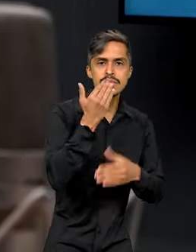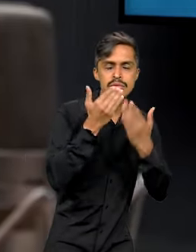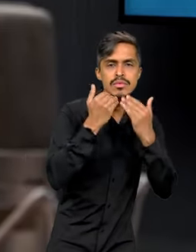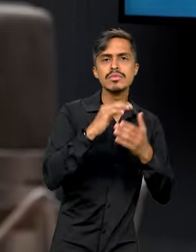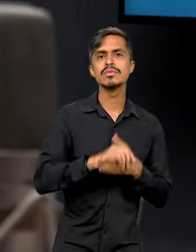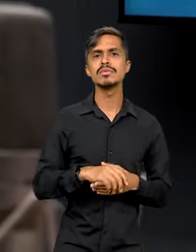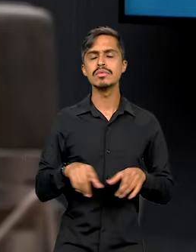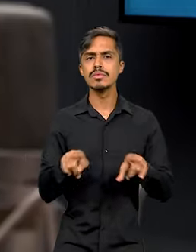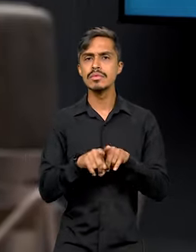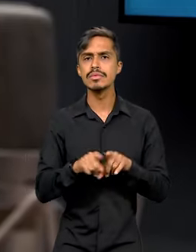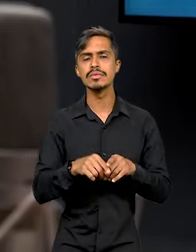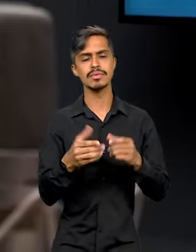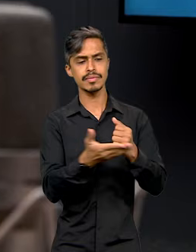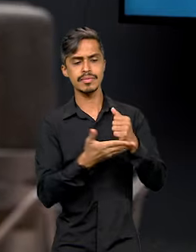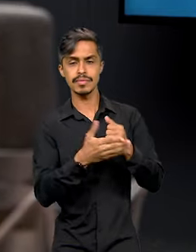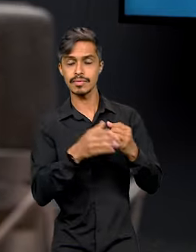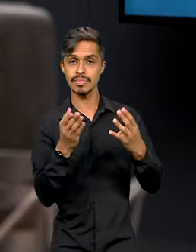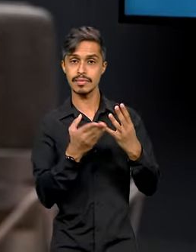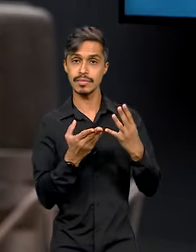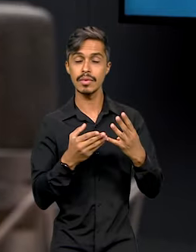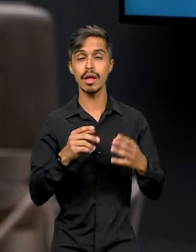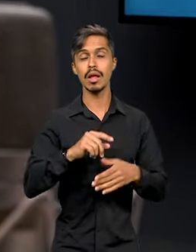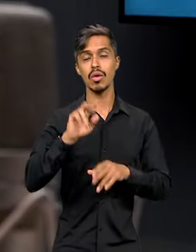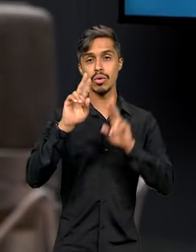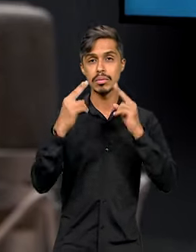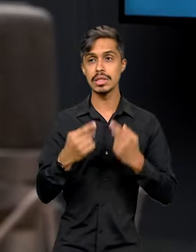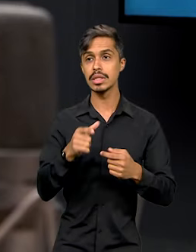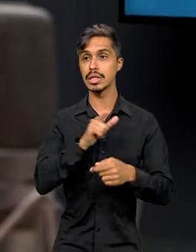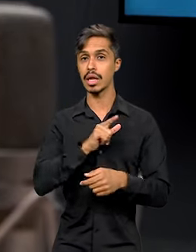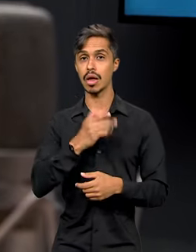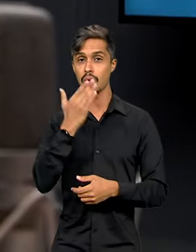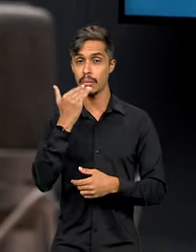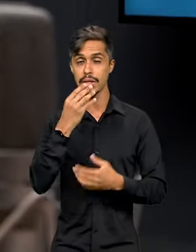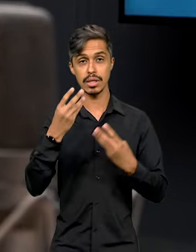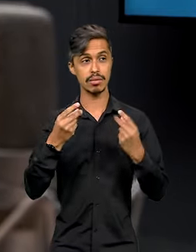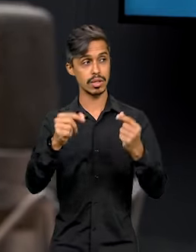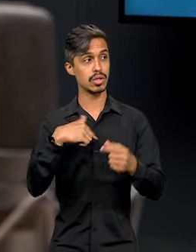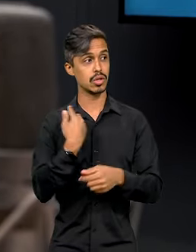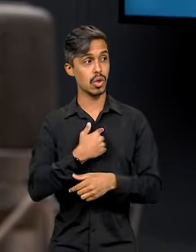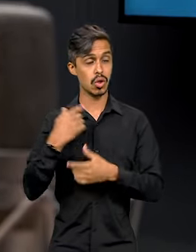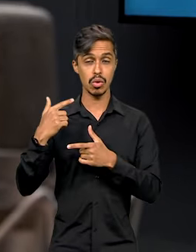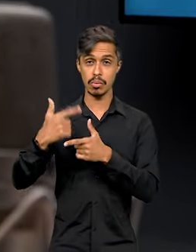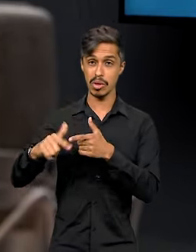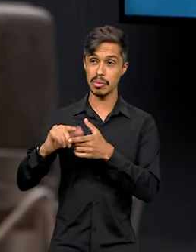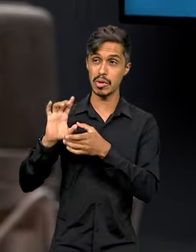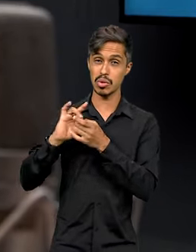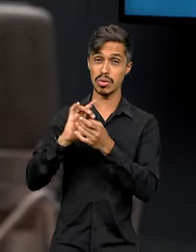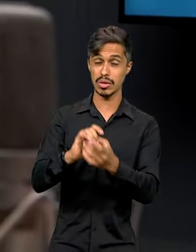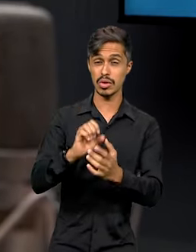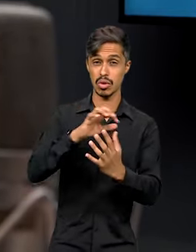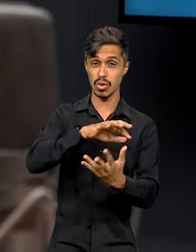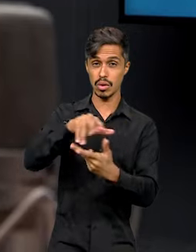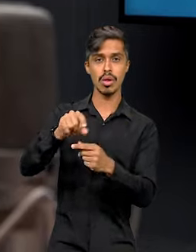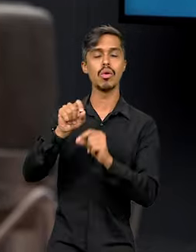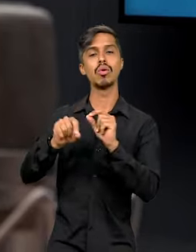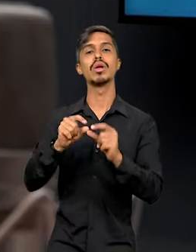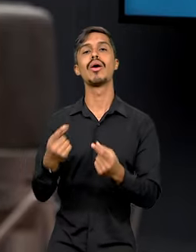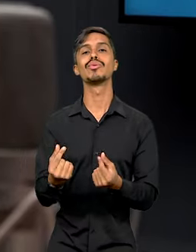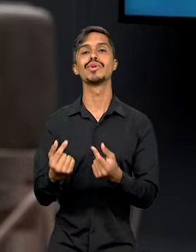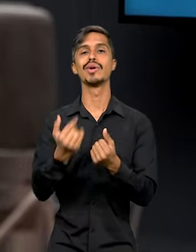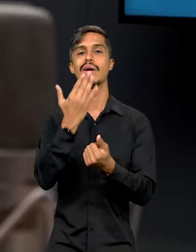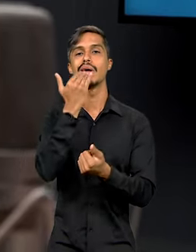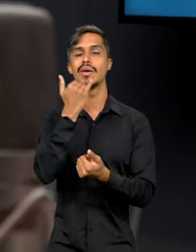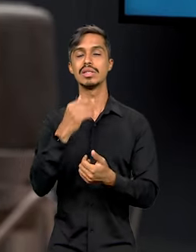quarto Pilar importantíssimo da segurança alimentária que uma nutrição adequada que um dos problemas que tenemos num contexto global é que o preço dos